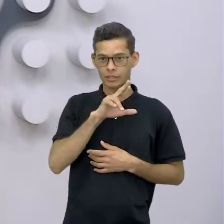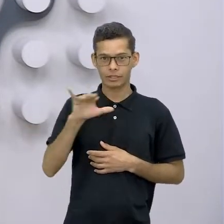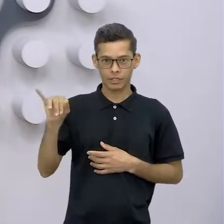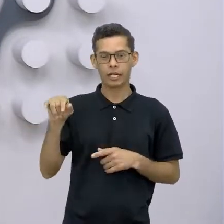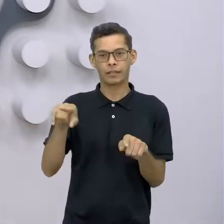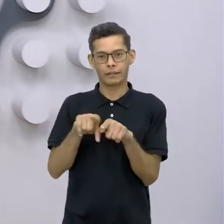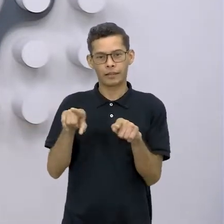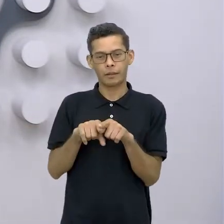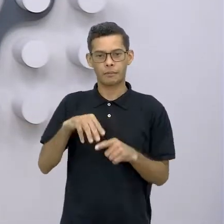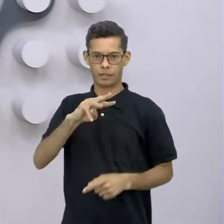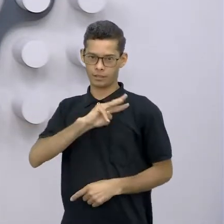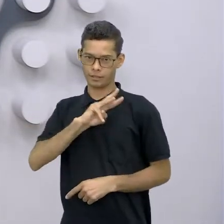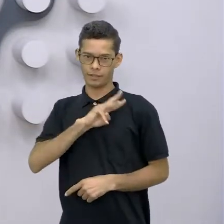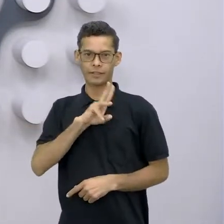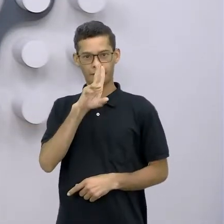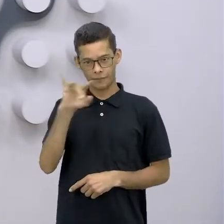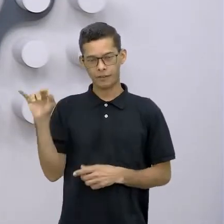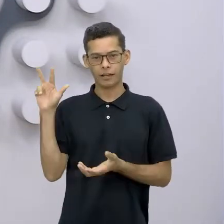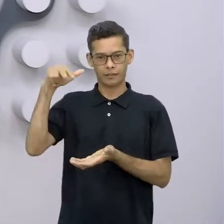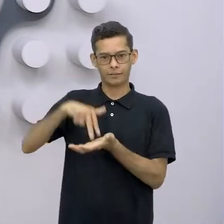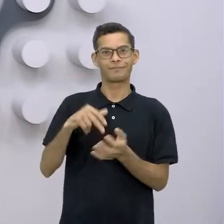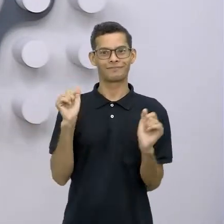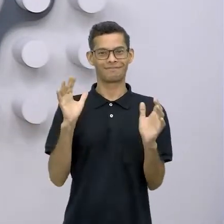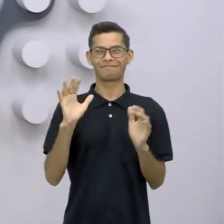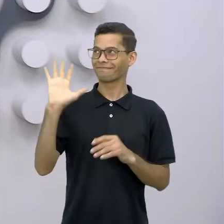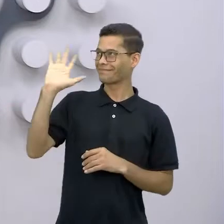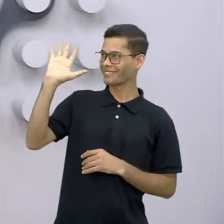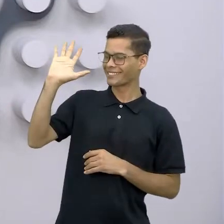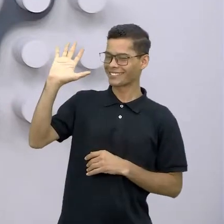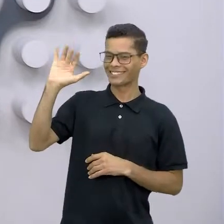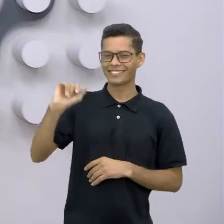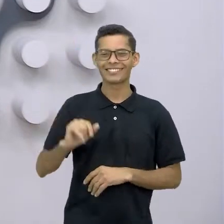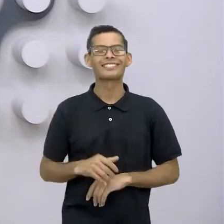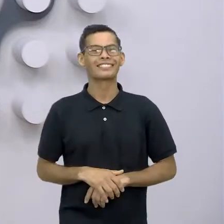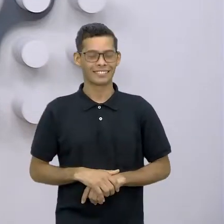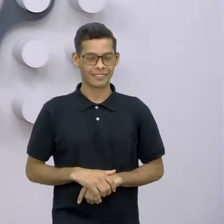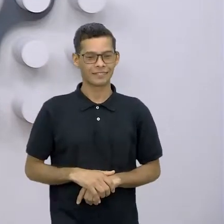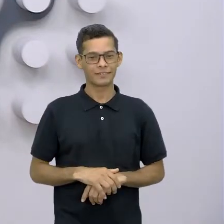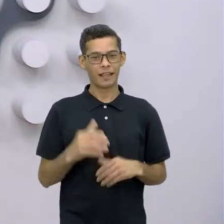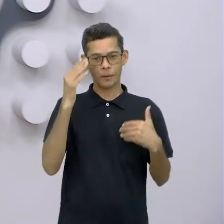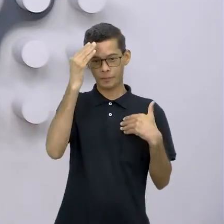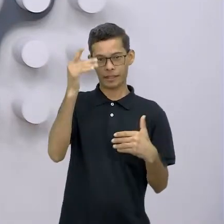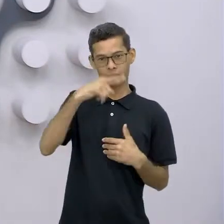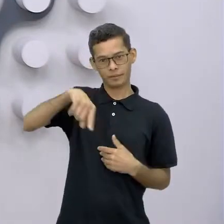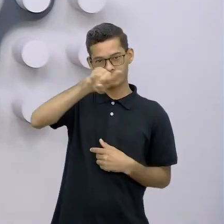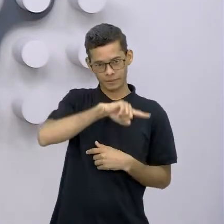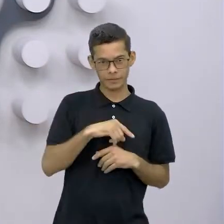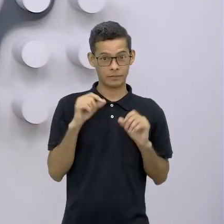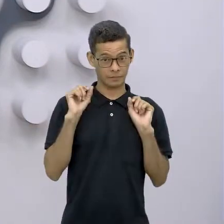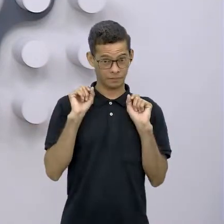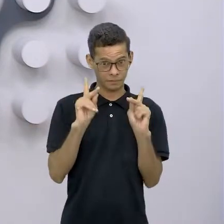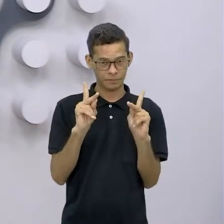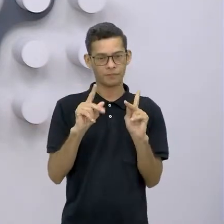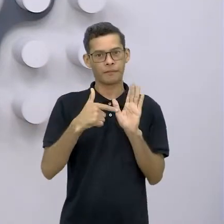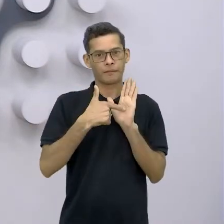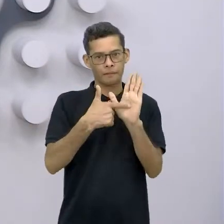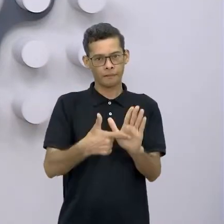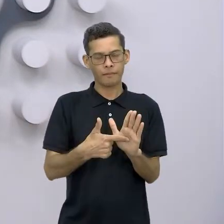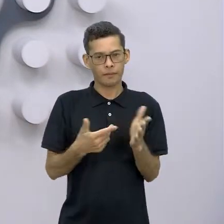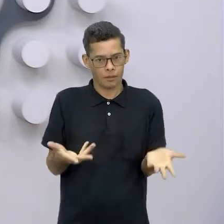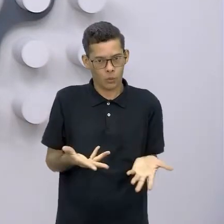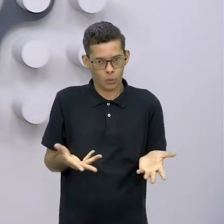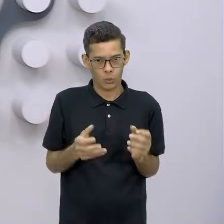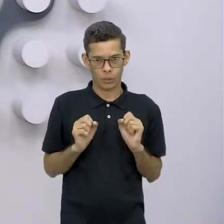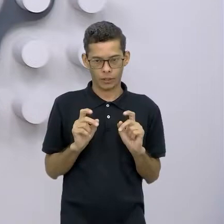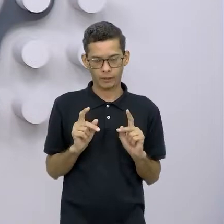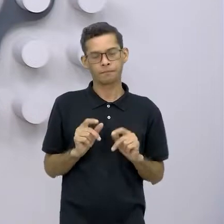também o Sidney. Então, eu agradeço a vocês e vou apresentar então a aula. E já